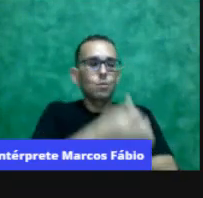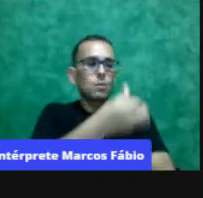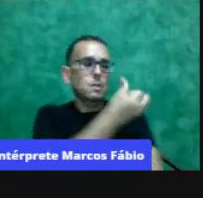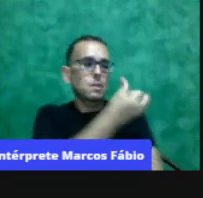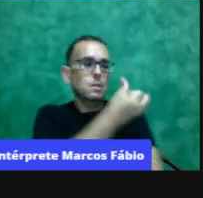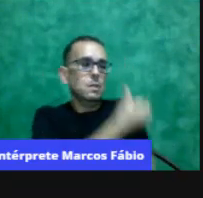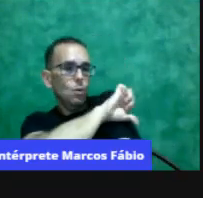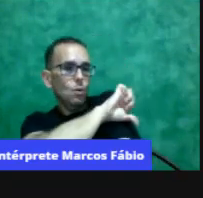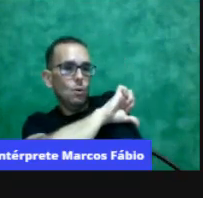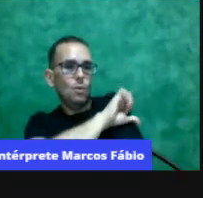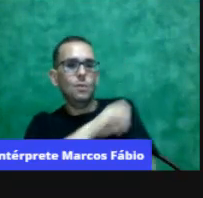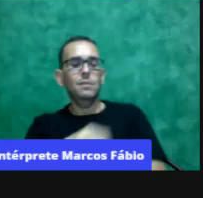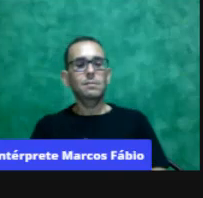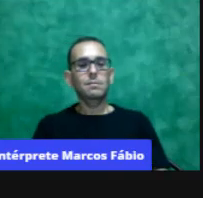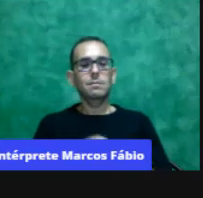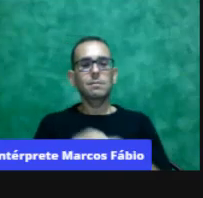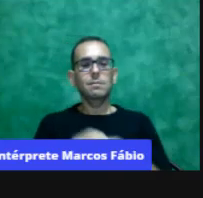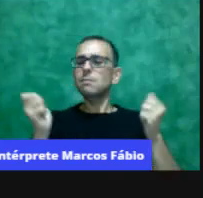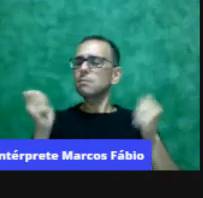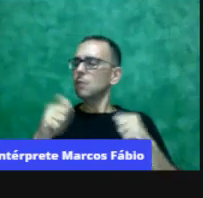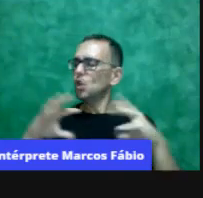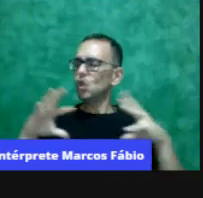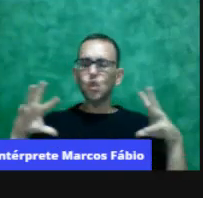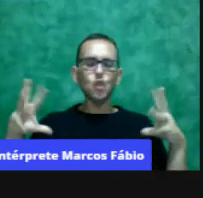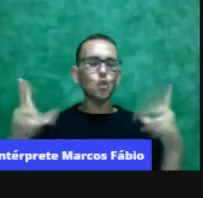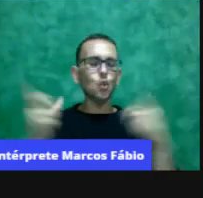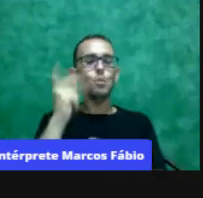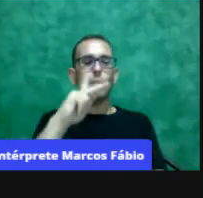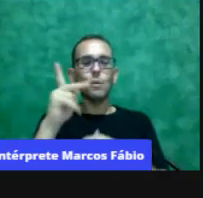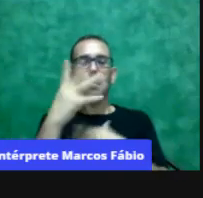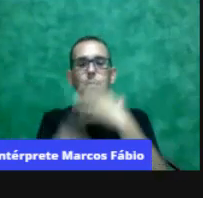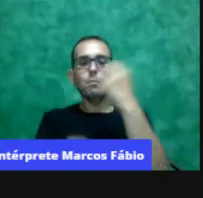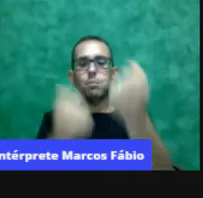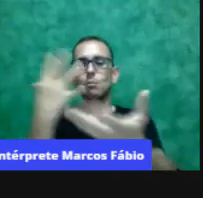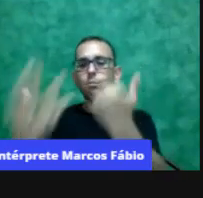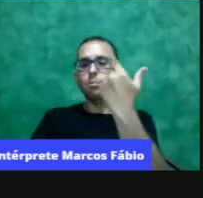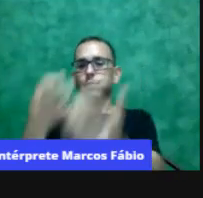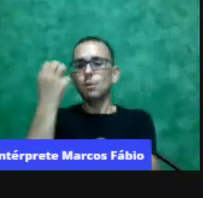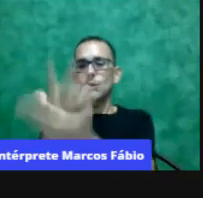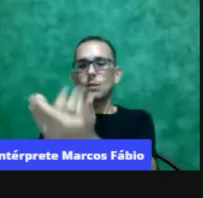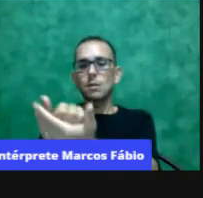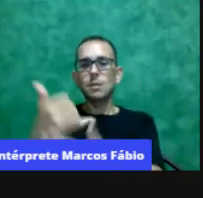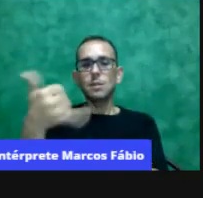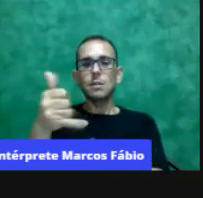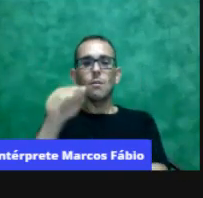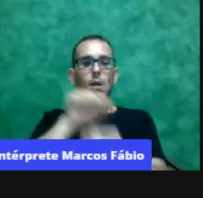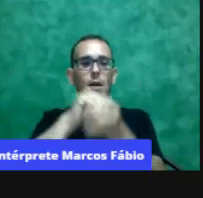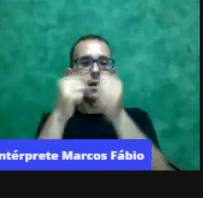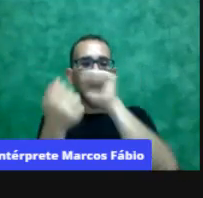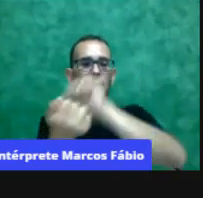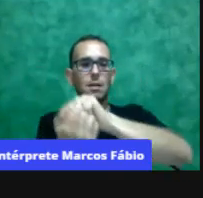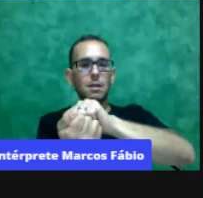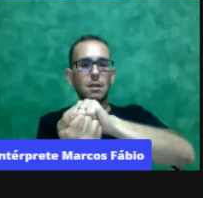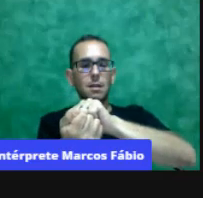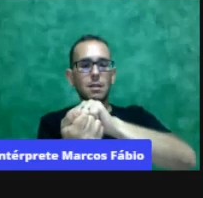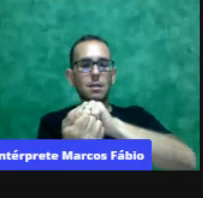9º. Aí os professores vão adaptando. Todos esses programas, a gente vai adaptando, né, para a educação infantil,